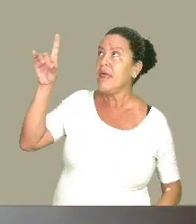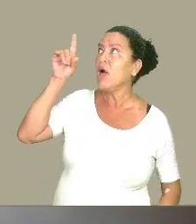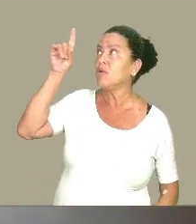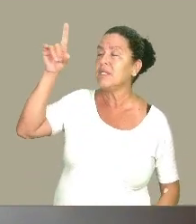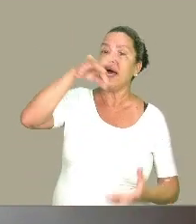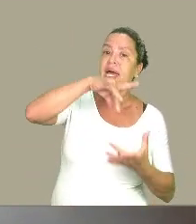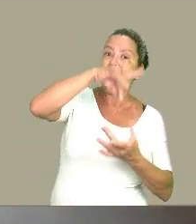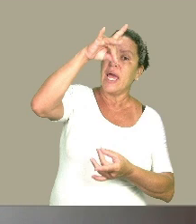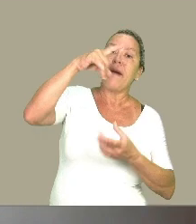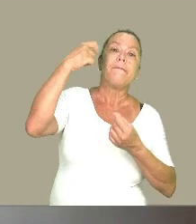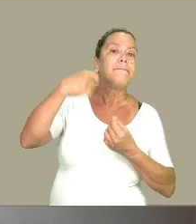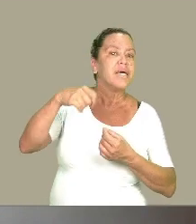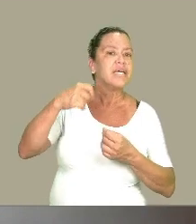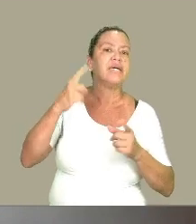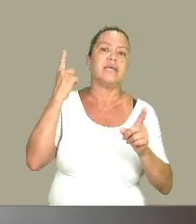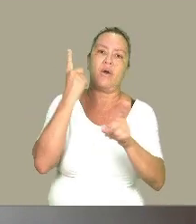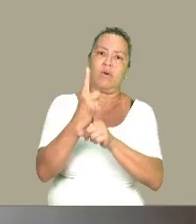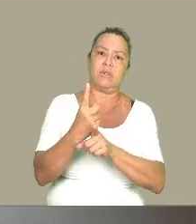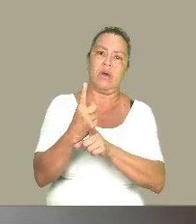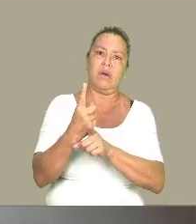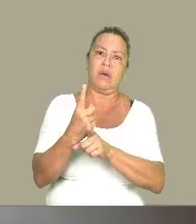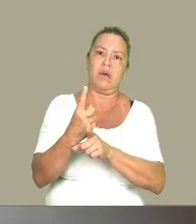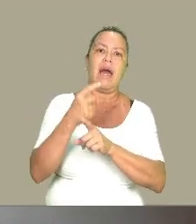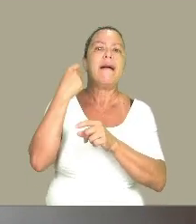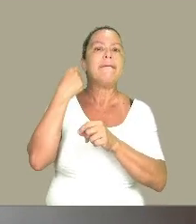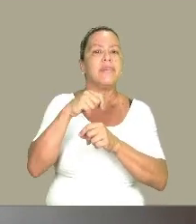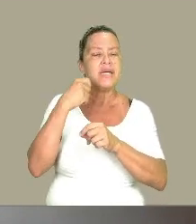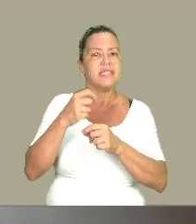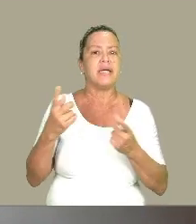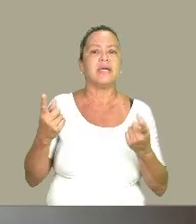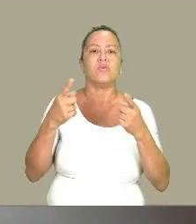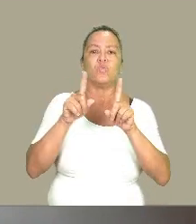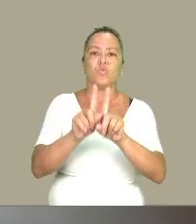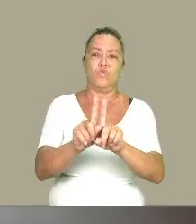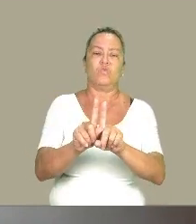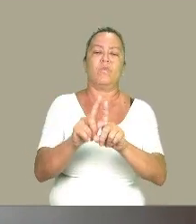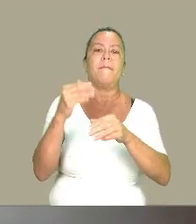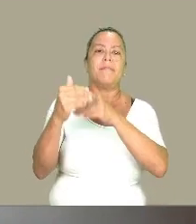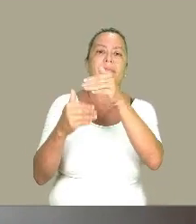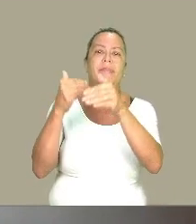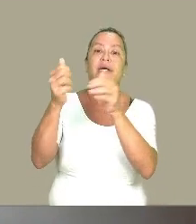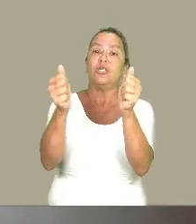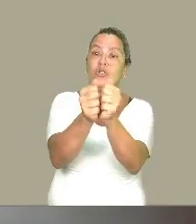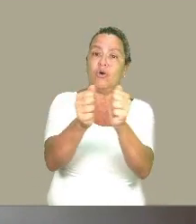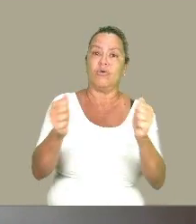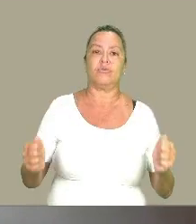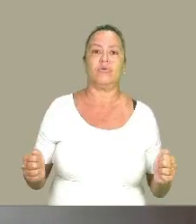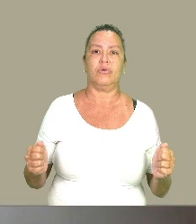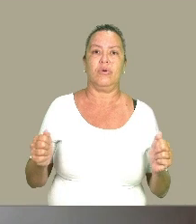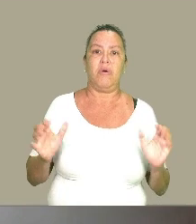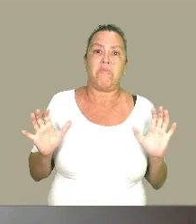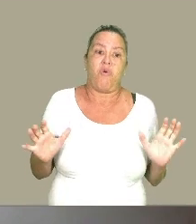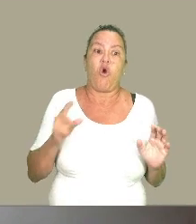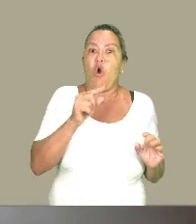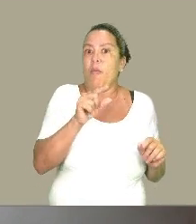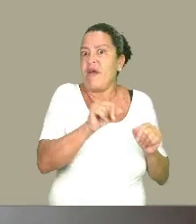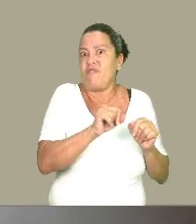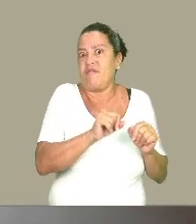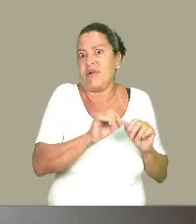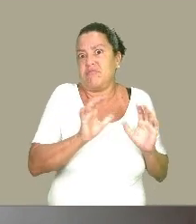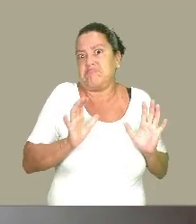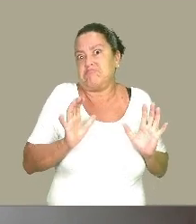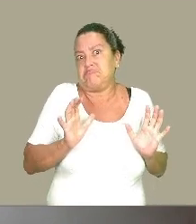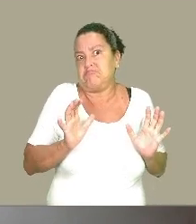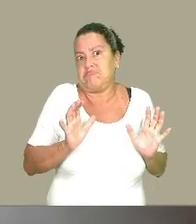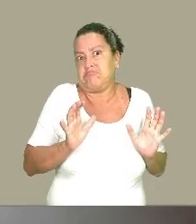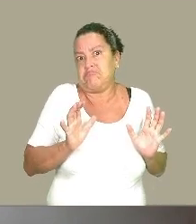espíritos precisam se encontrar, precisam se harmonizar, precisam progredir. A forma que eles vão fazer, pouco